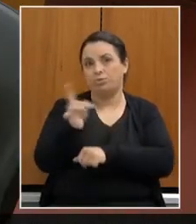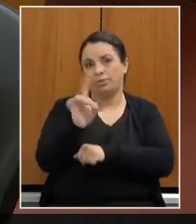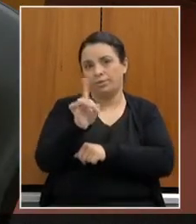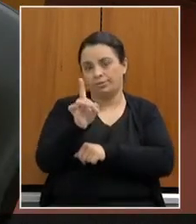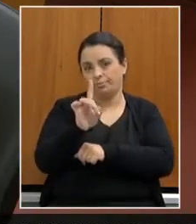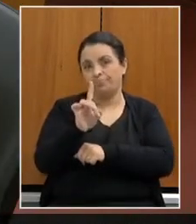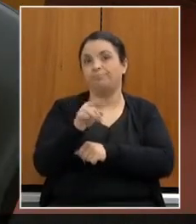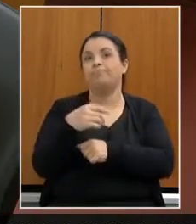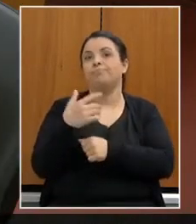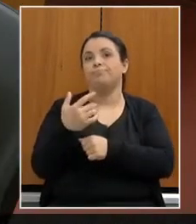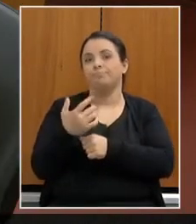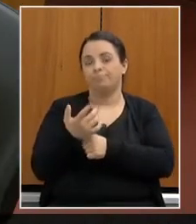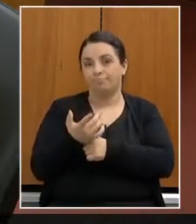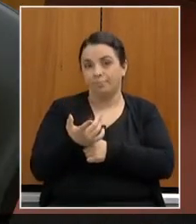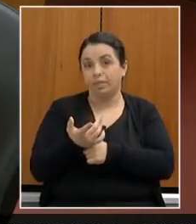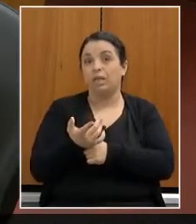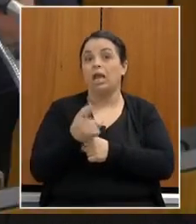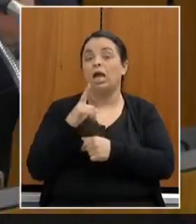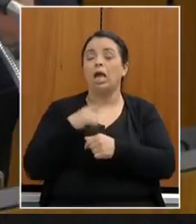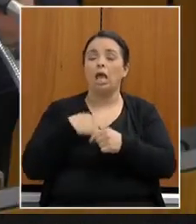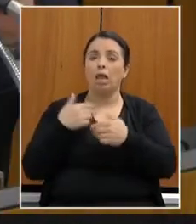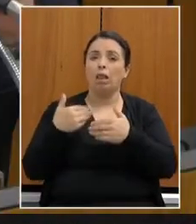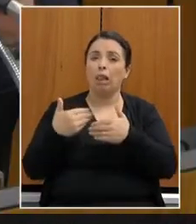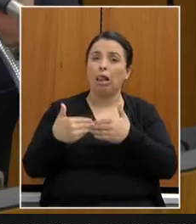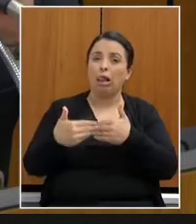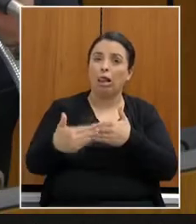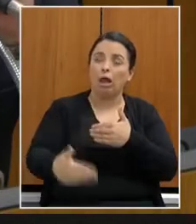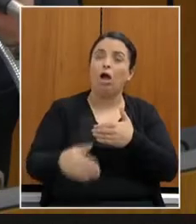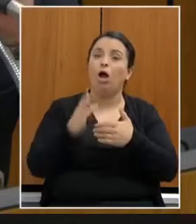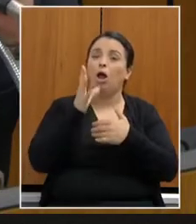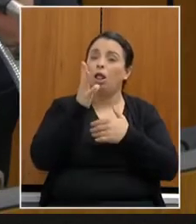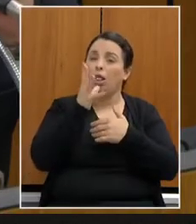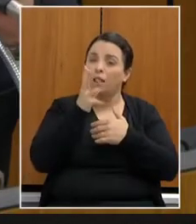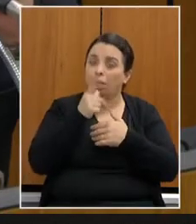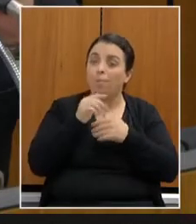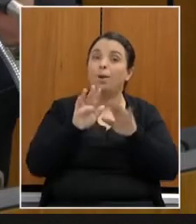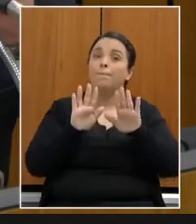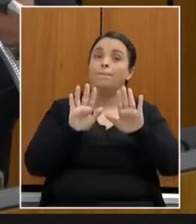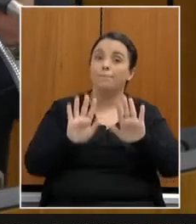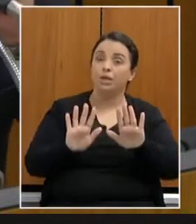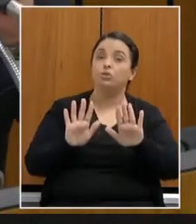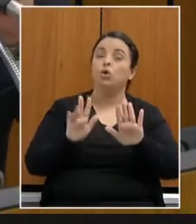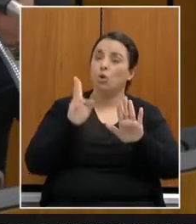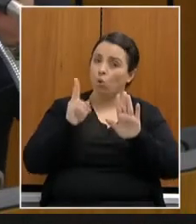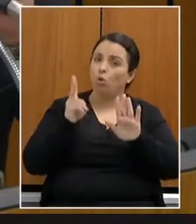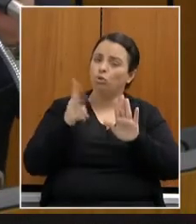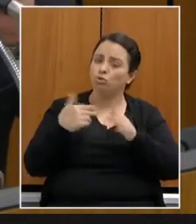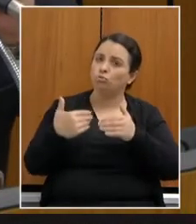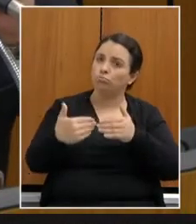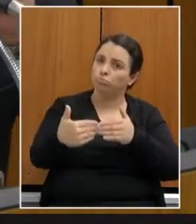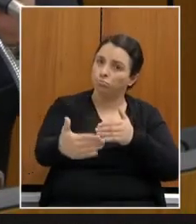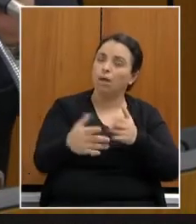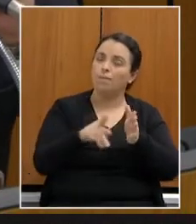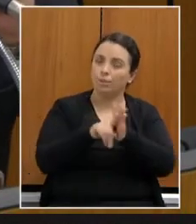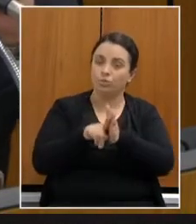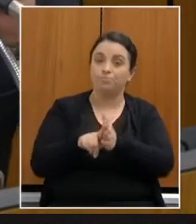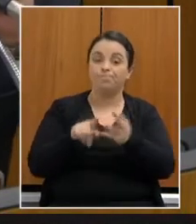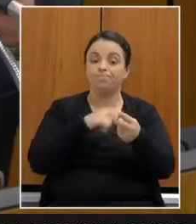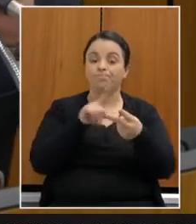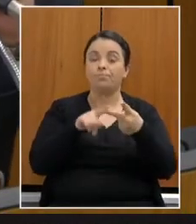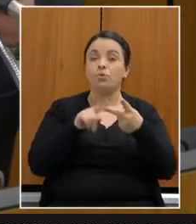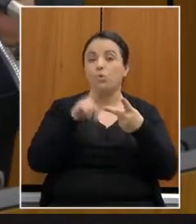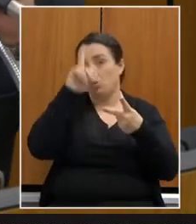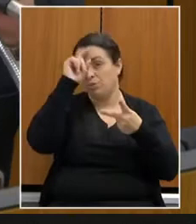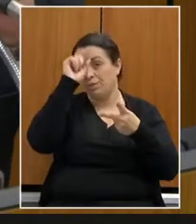ainda é processo longo de pesquisa mas ele continua caminhando o hospital Galba Veloso ele